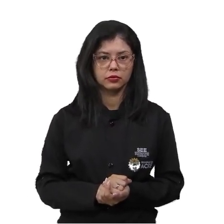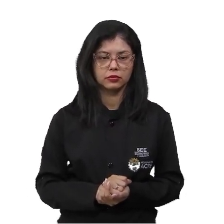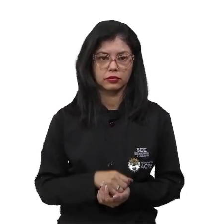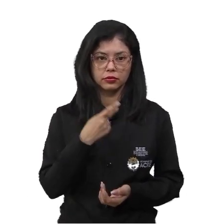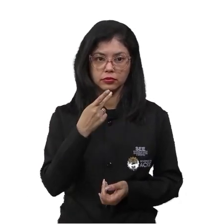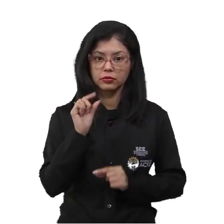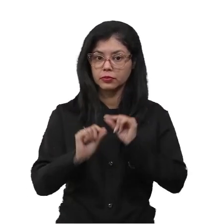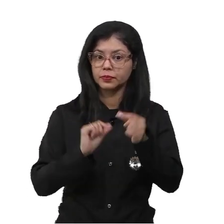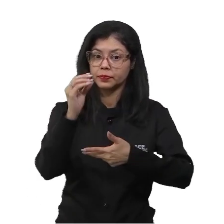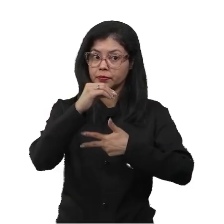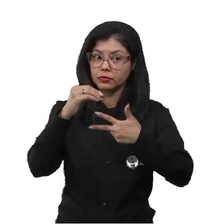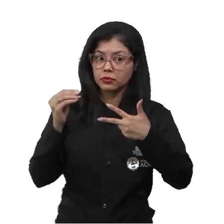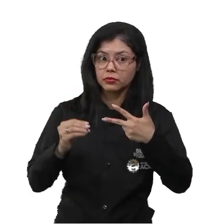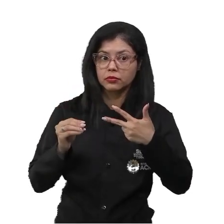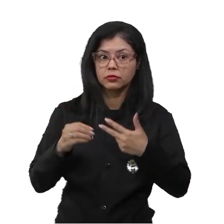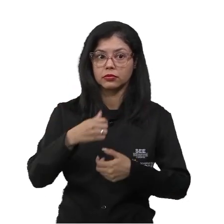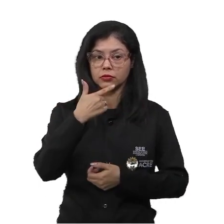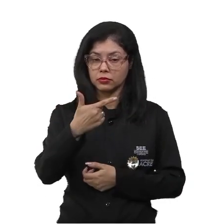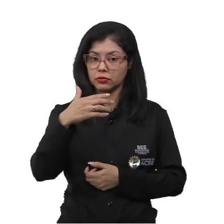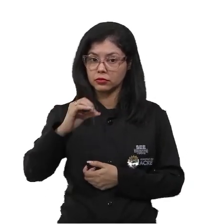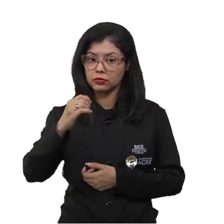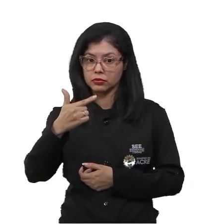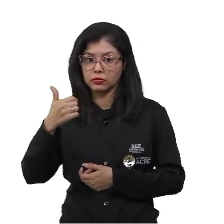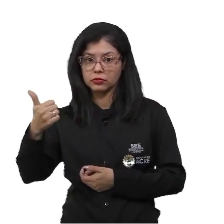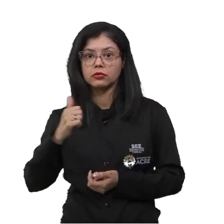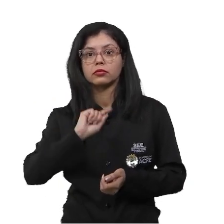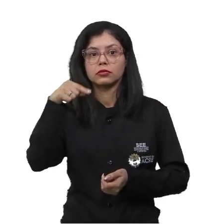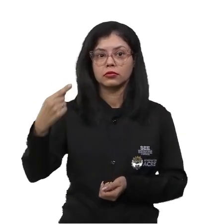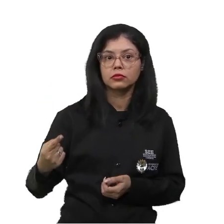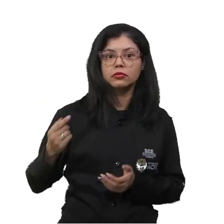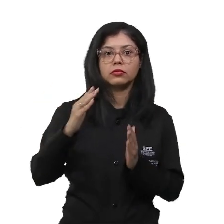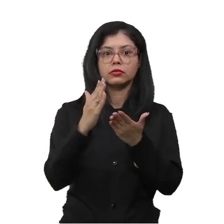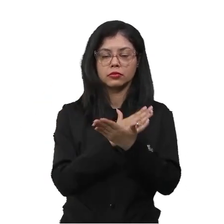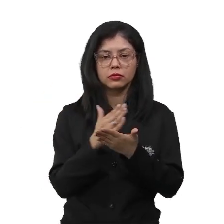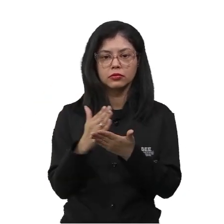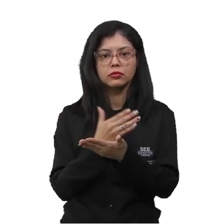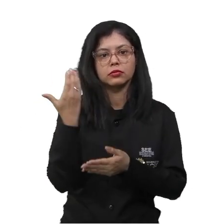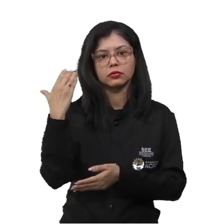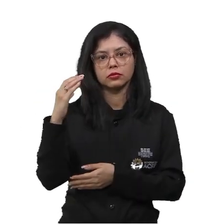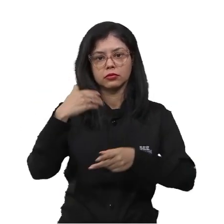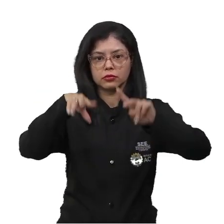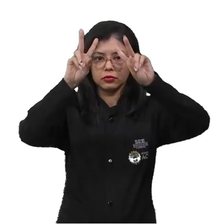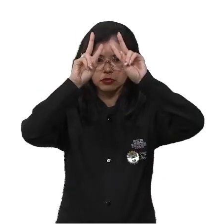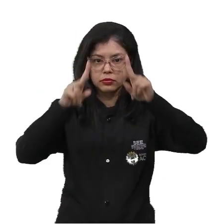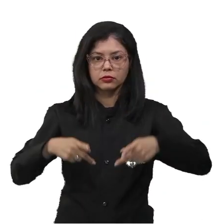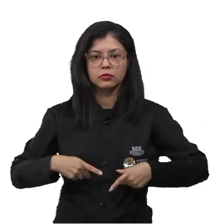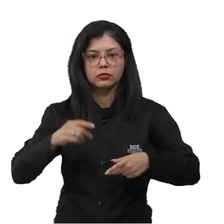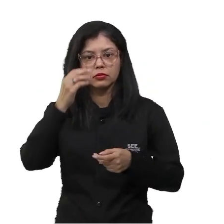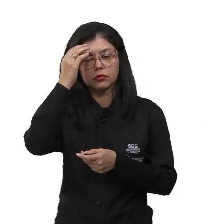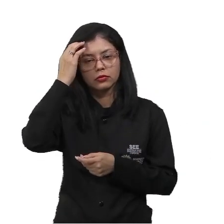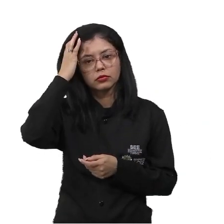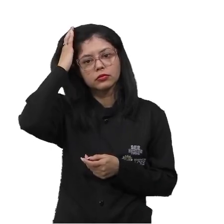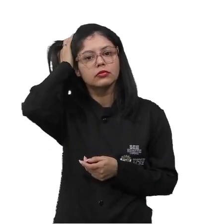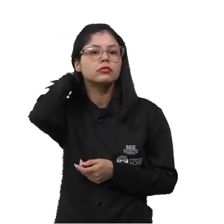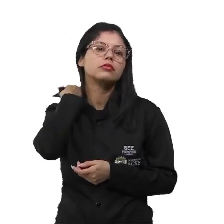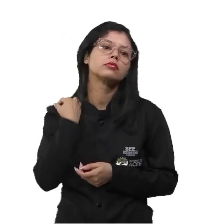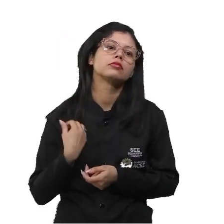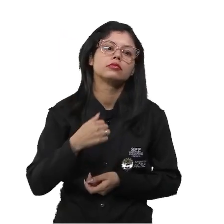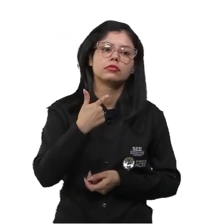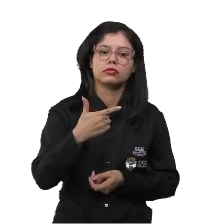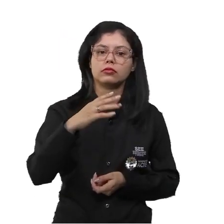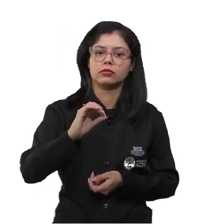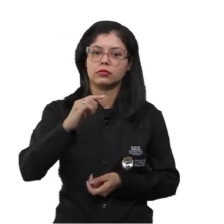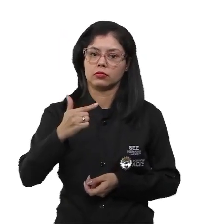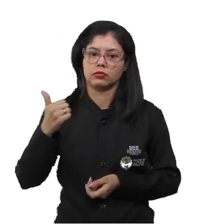ela esteve no Enem de 2021. E lá no caderno de Ciências Humanas do Enem de